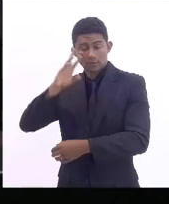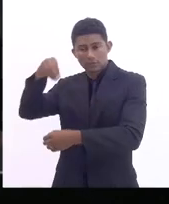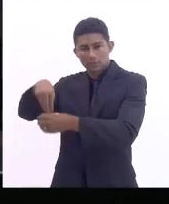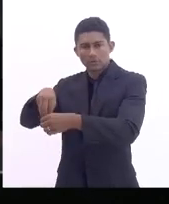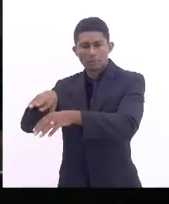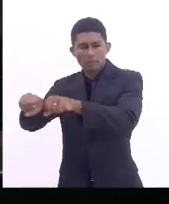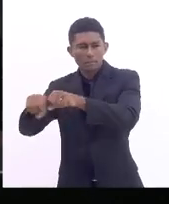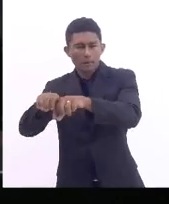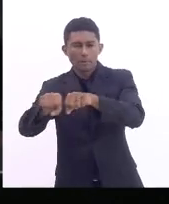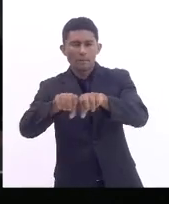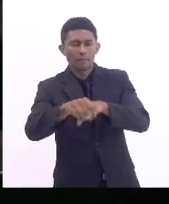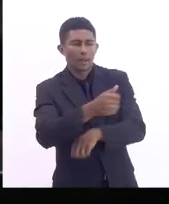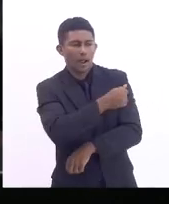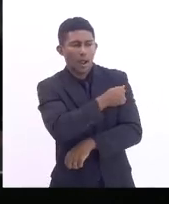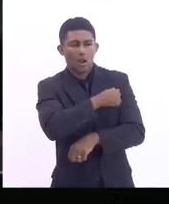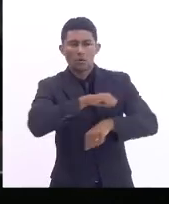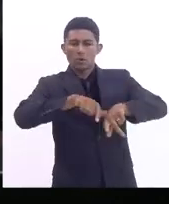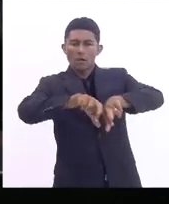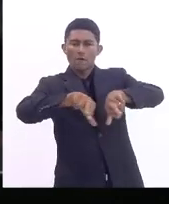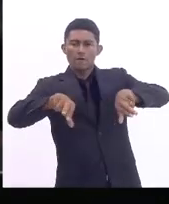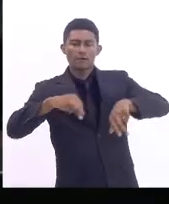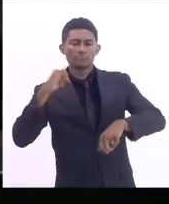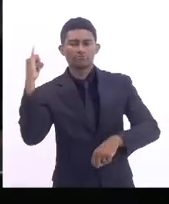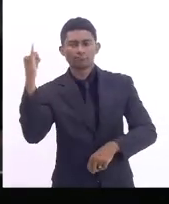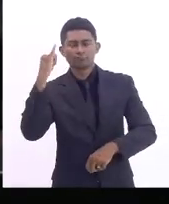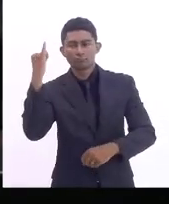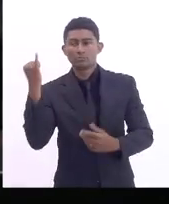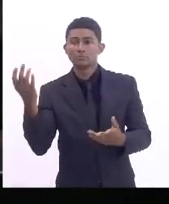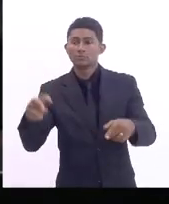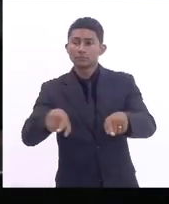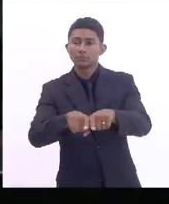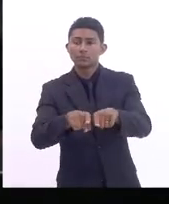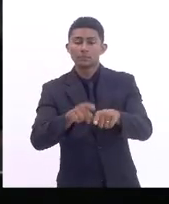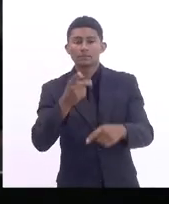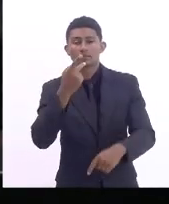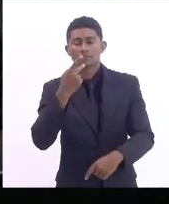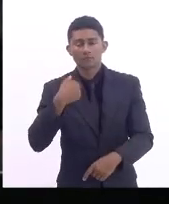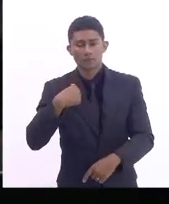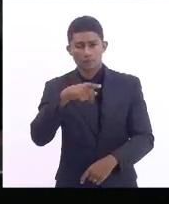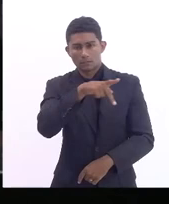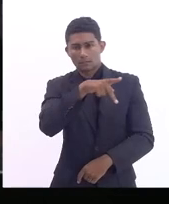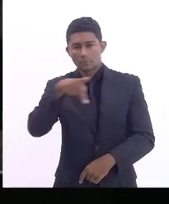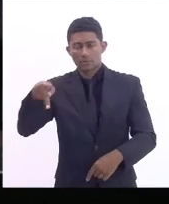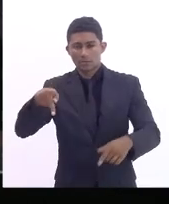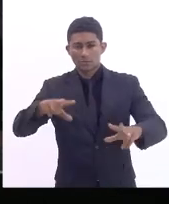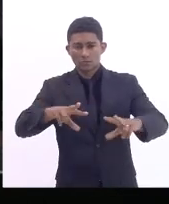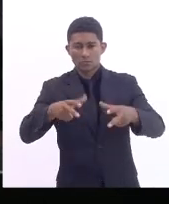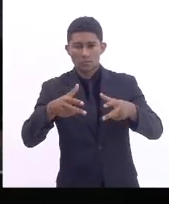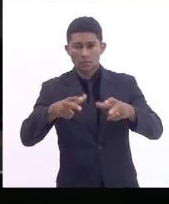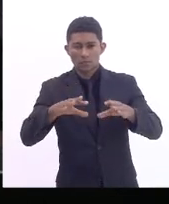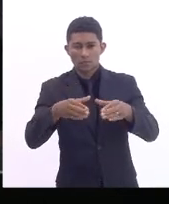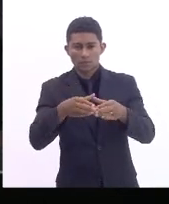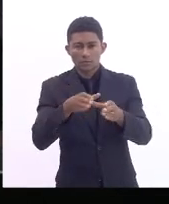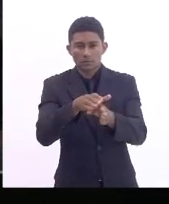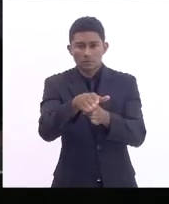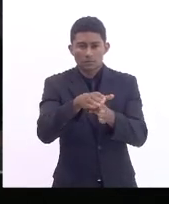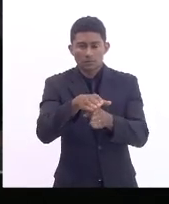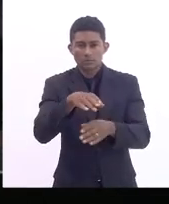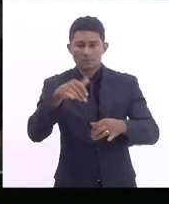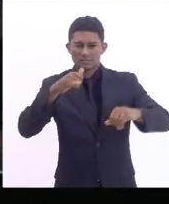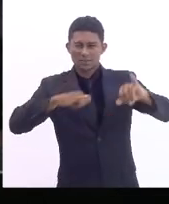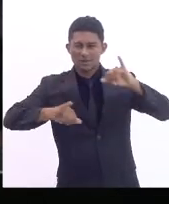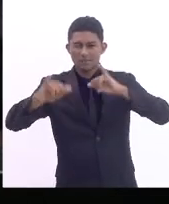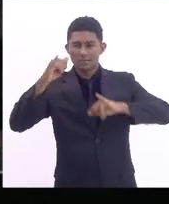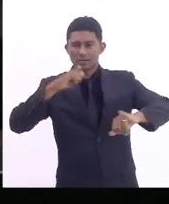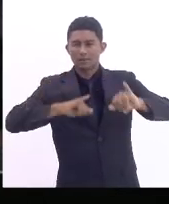reforça a cada vez mais seu compromisso com a formação técnica e falo também como presidente do Conselho Regional de o e em